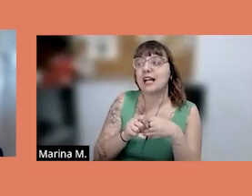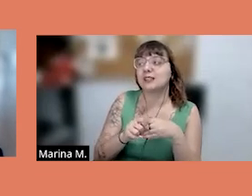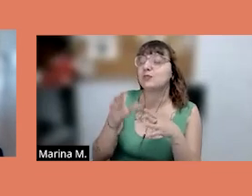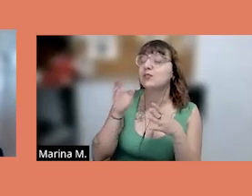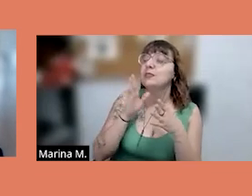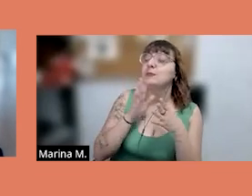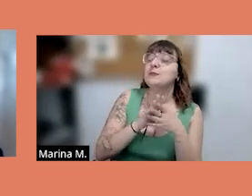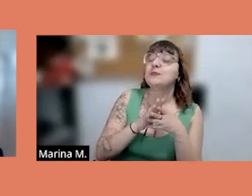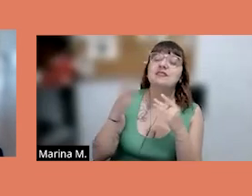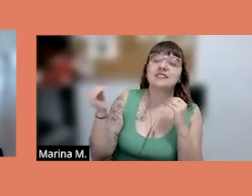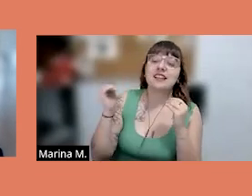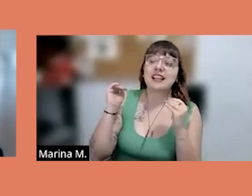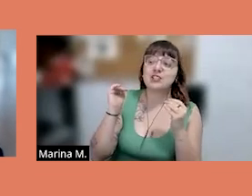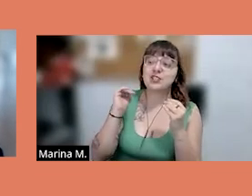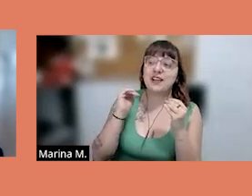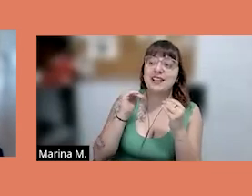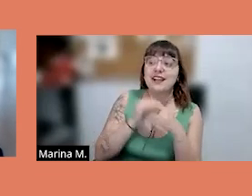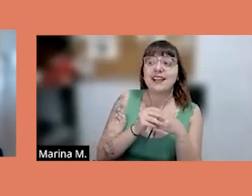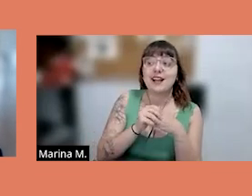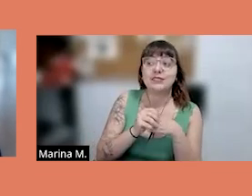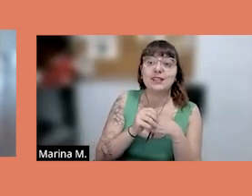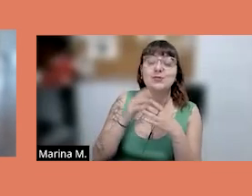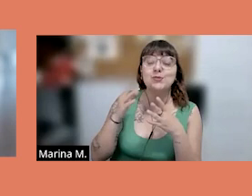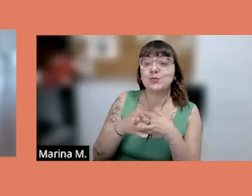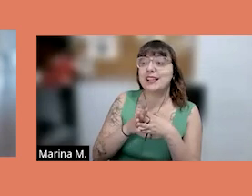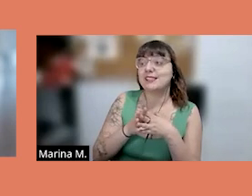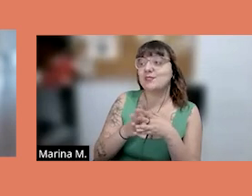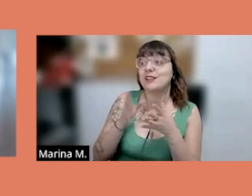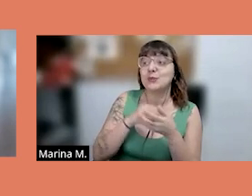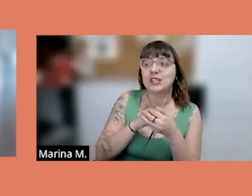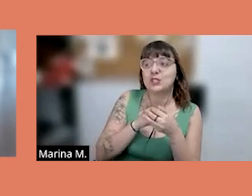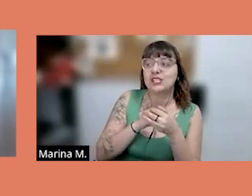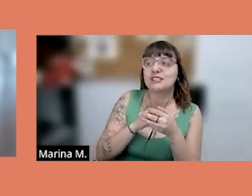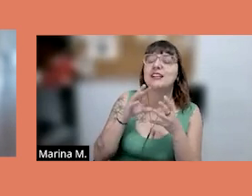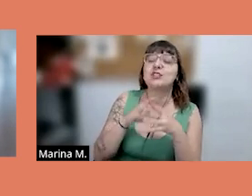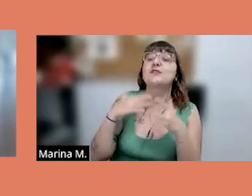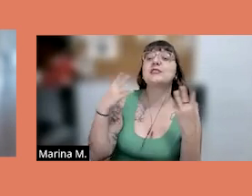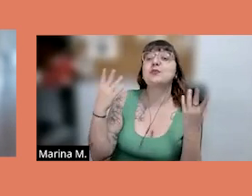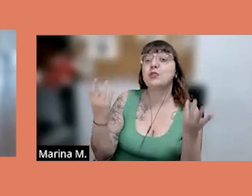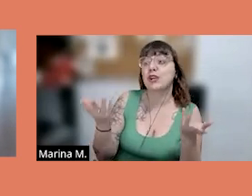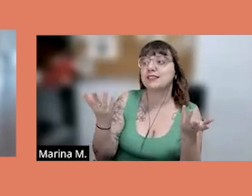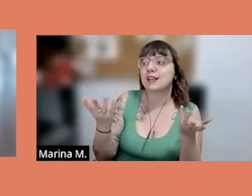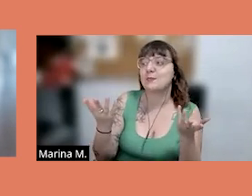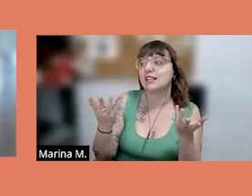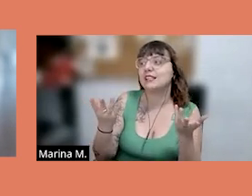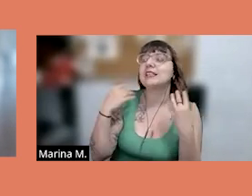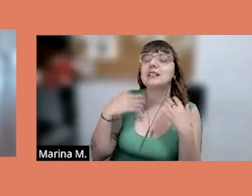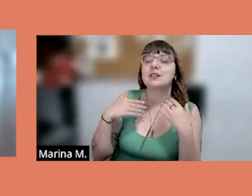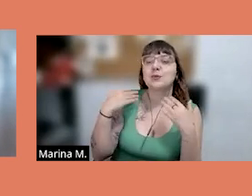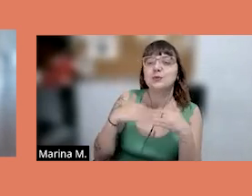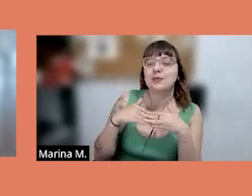dos dados. A gente vai carregar os dados do CSV no QGIS. A gente vai fazer um join das